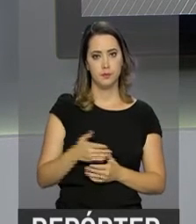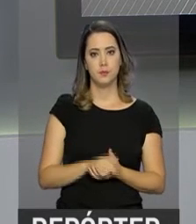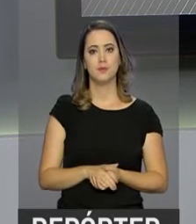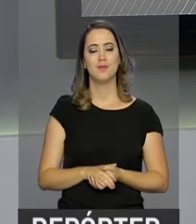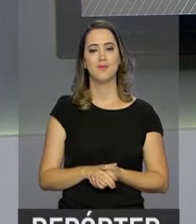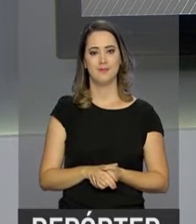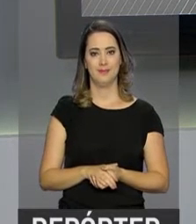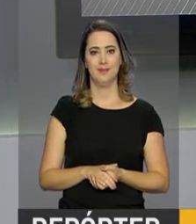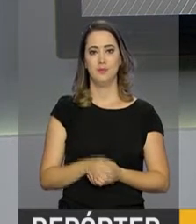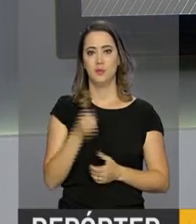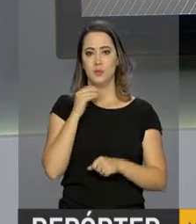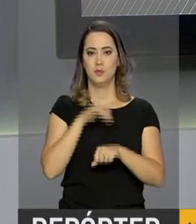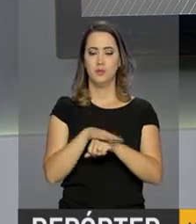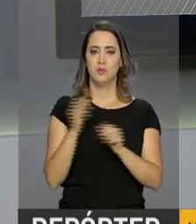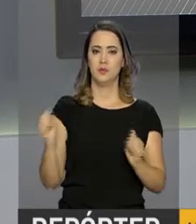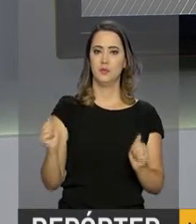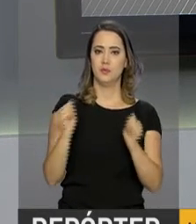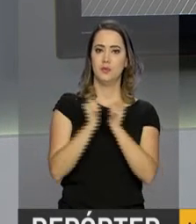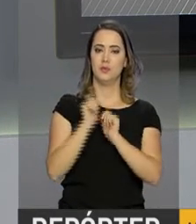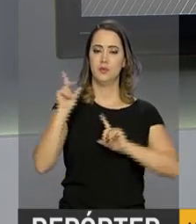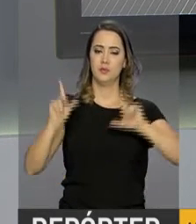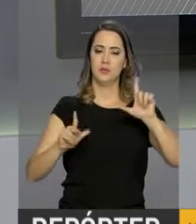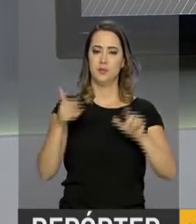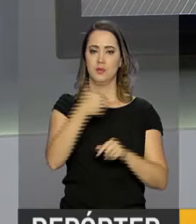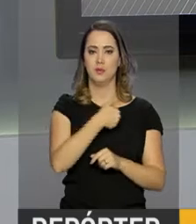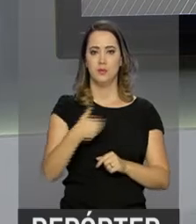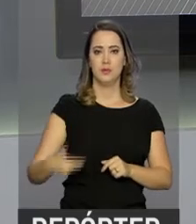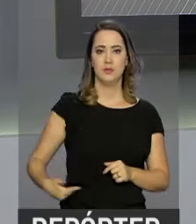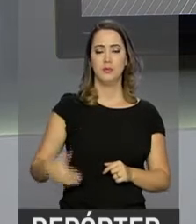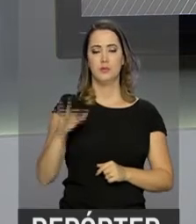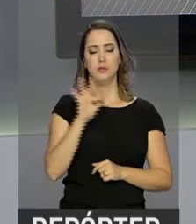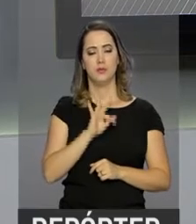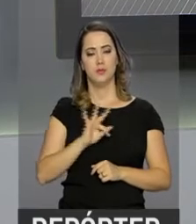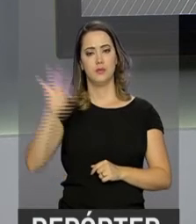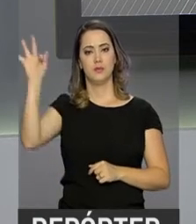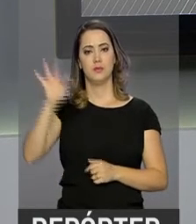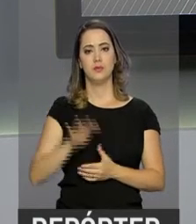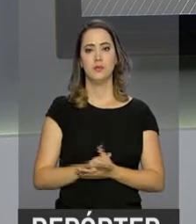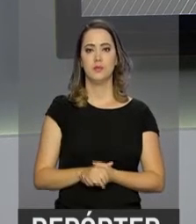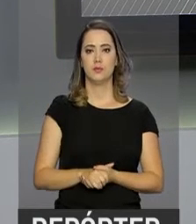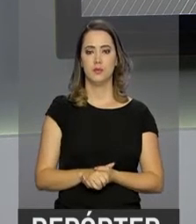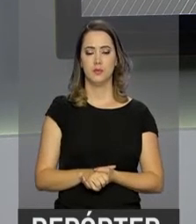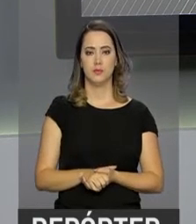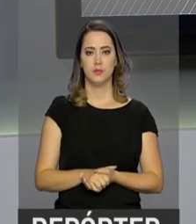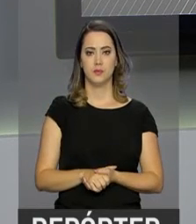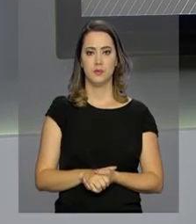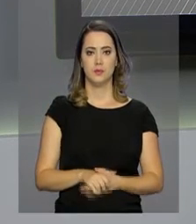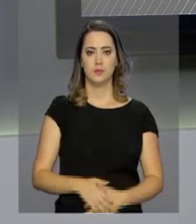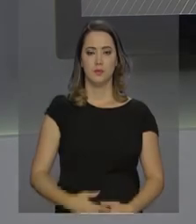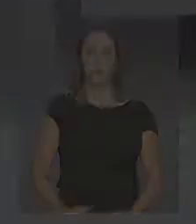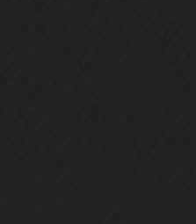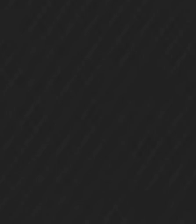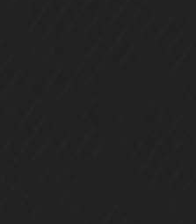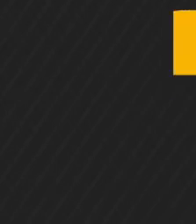na internet. Uma boa noite para você e continue com a gente aqui na NBR, a TV do Governo Federal.